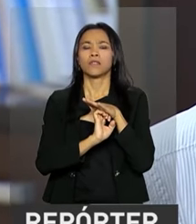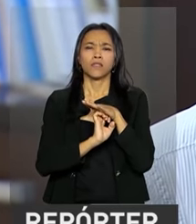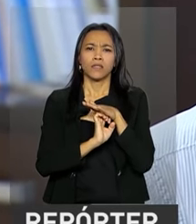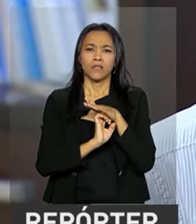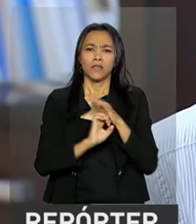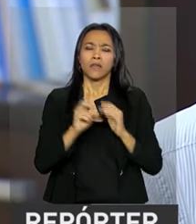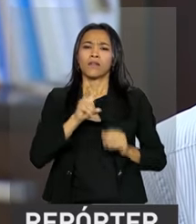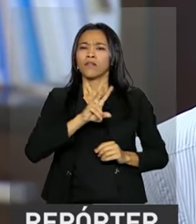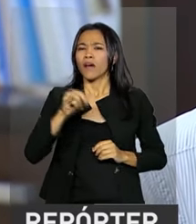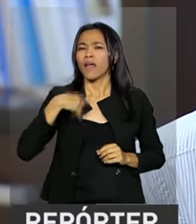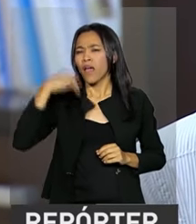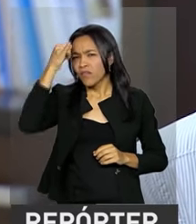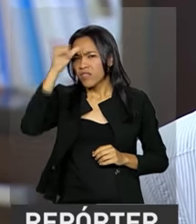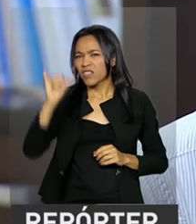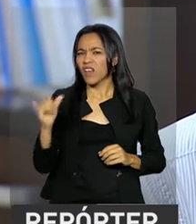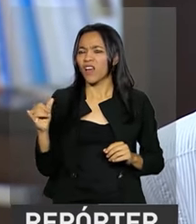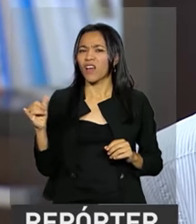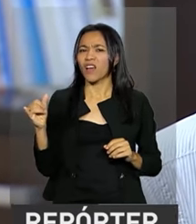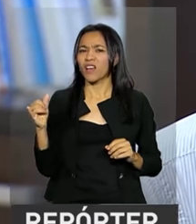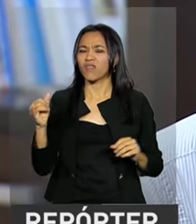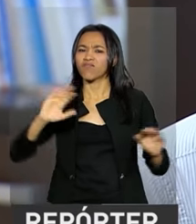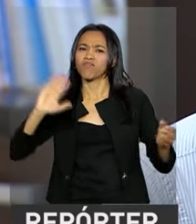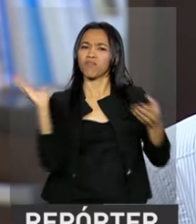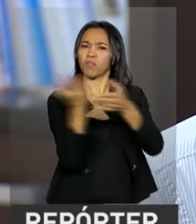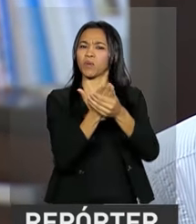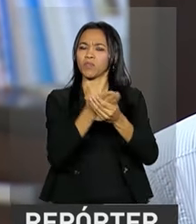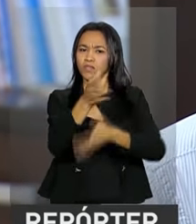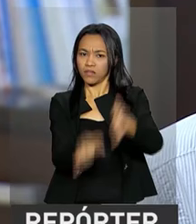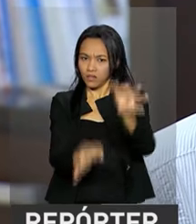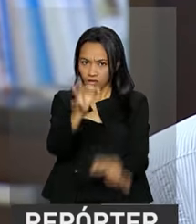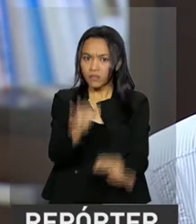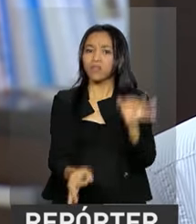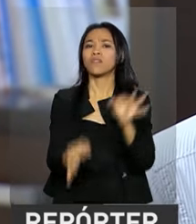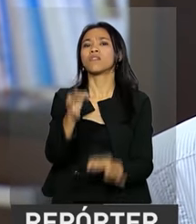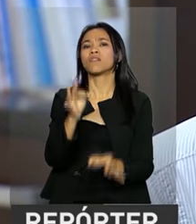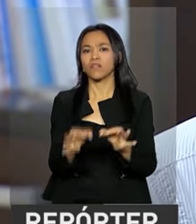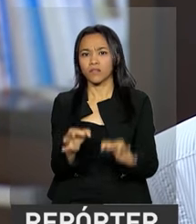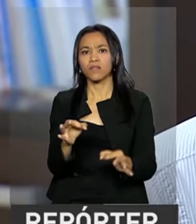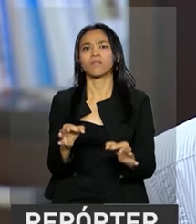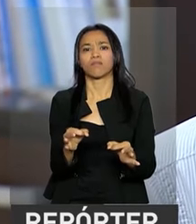se evitará os confrontos judiciais existentes e os